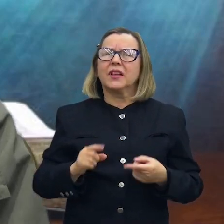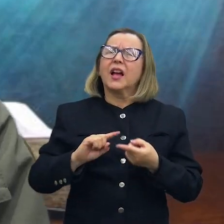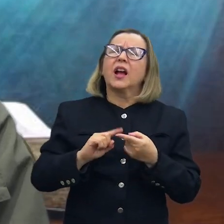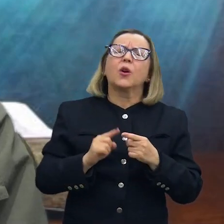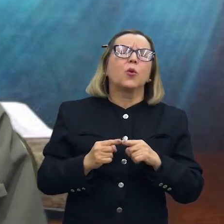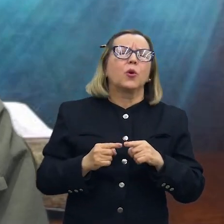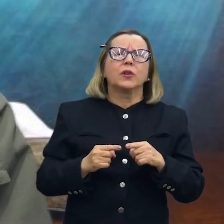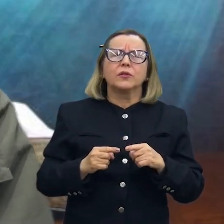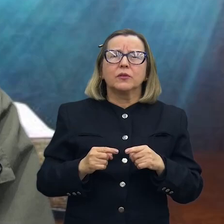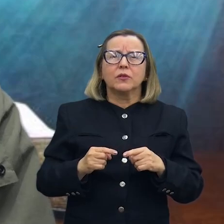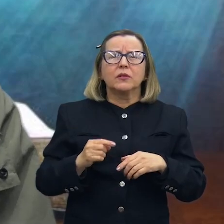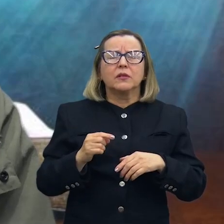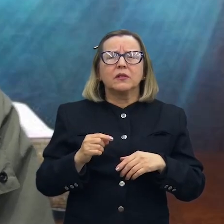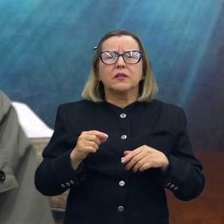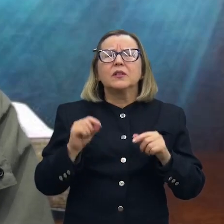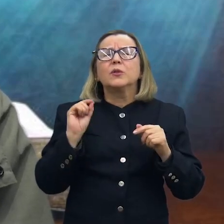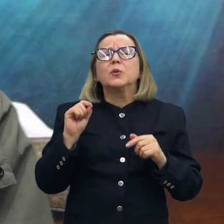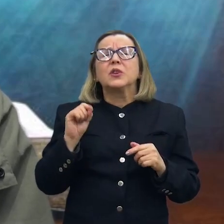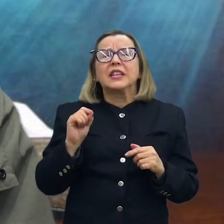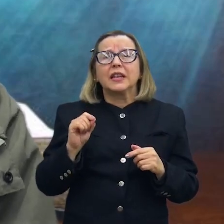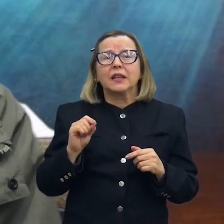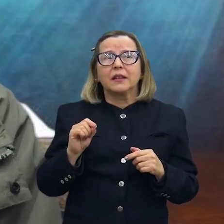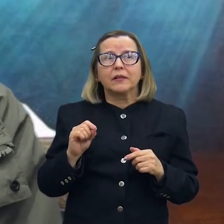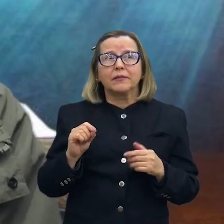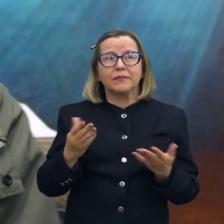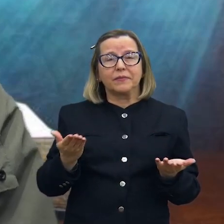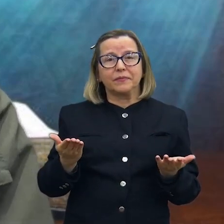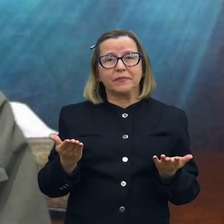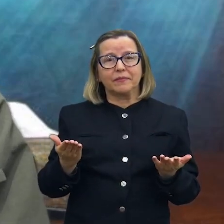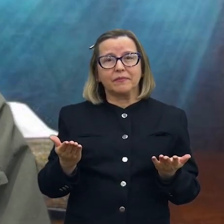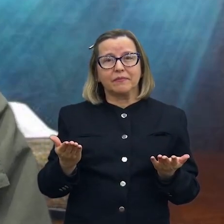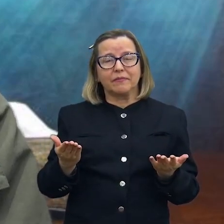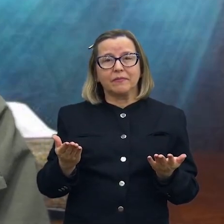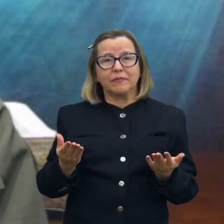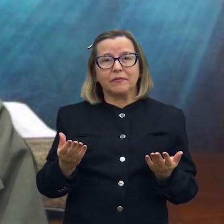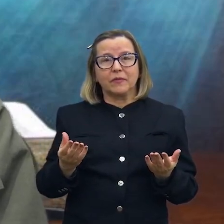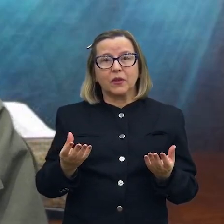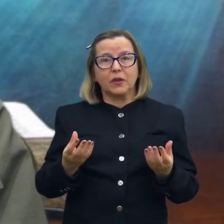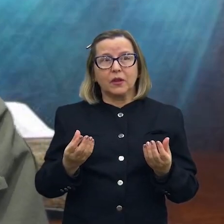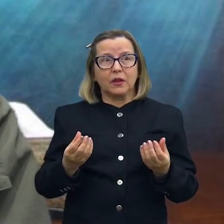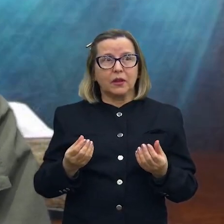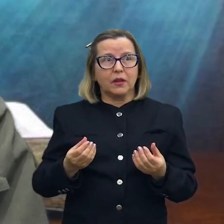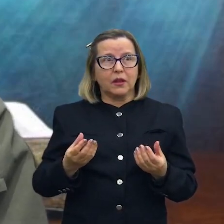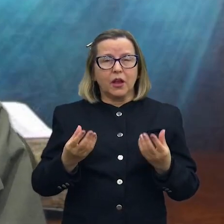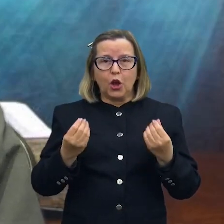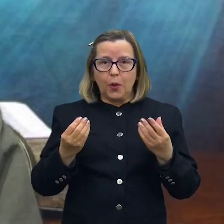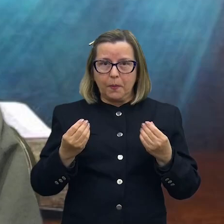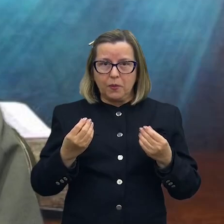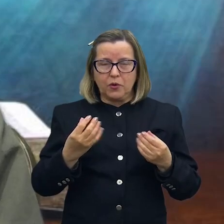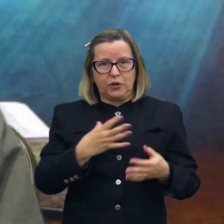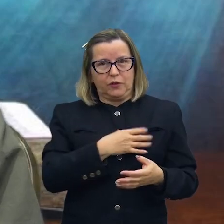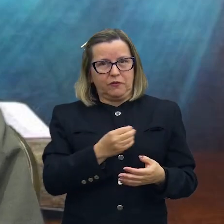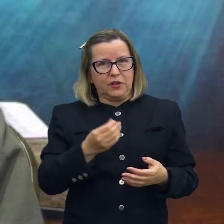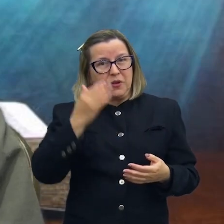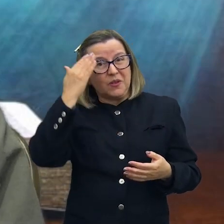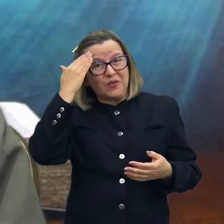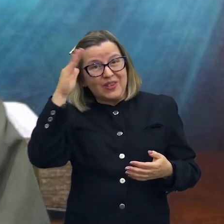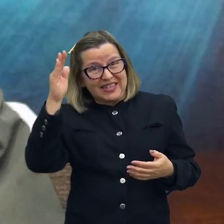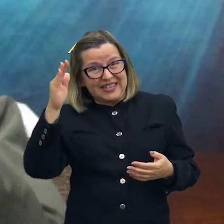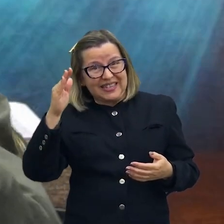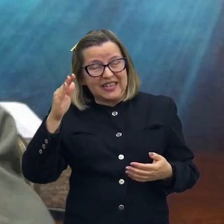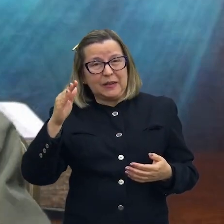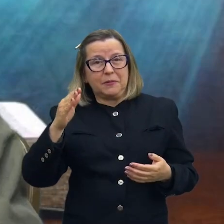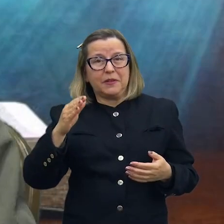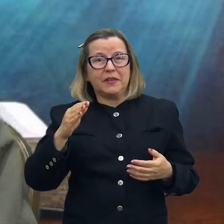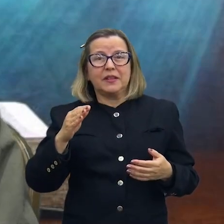Acordo sobre o quê? Como vai gastar, como vai fazer. Quantos filhos não sabem o que é que está acontecendo nas finanças dos pais e vivem pedindo um monte de coisa?